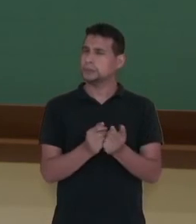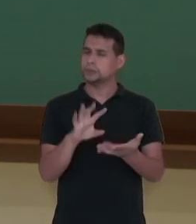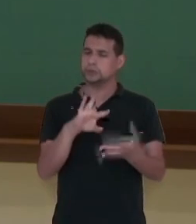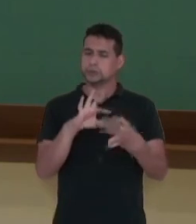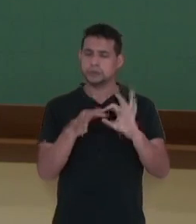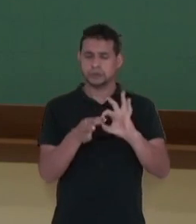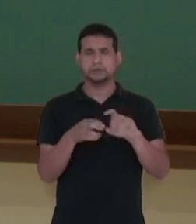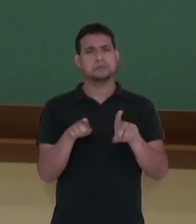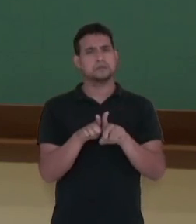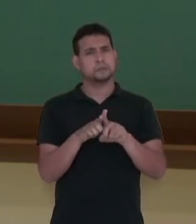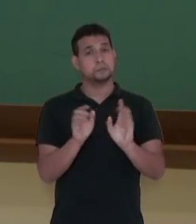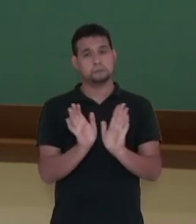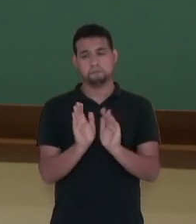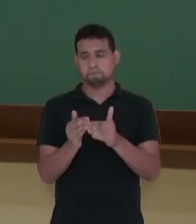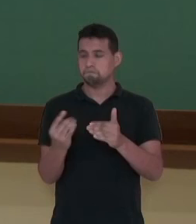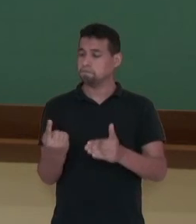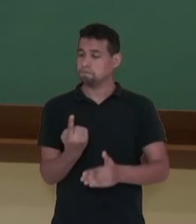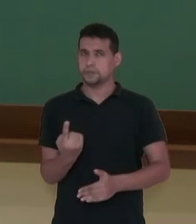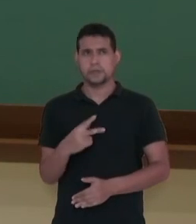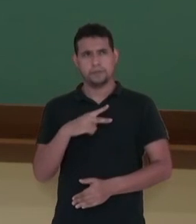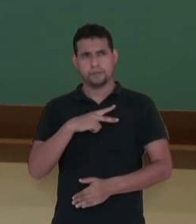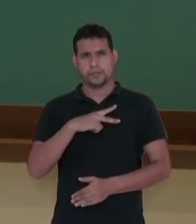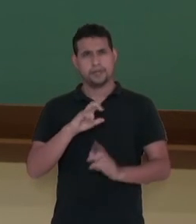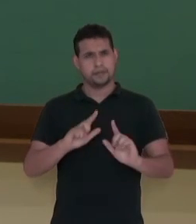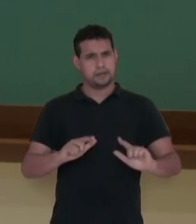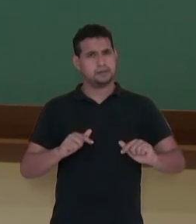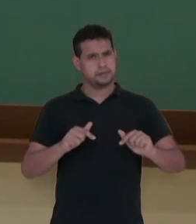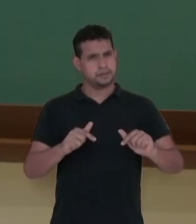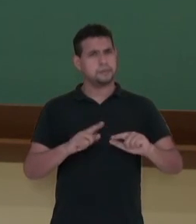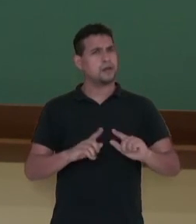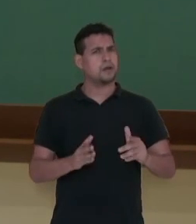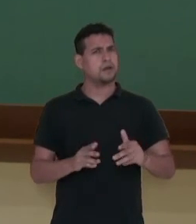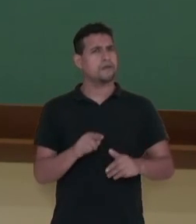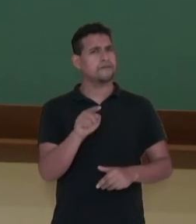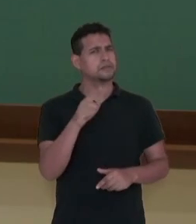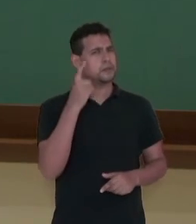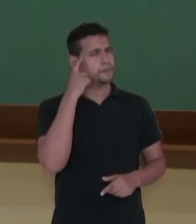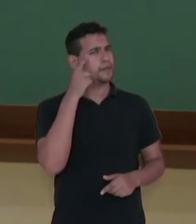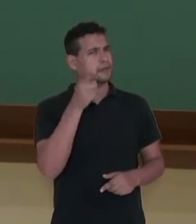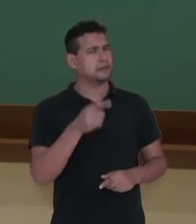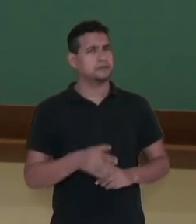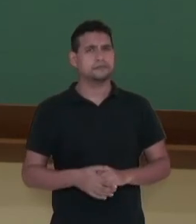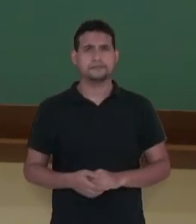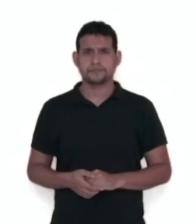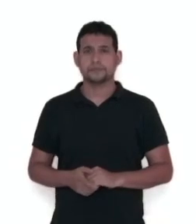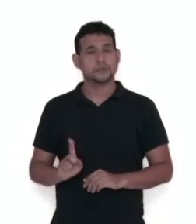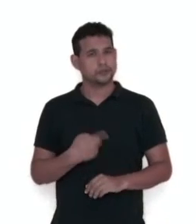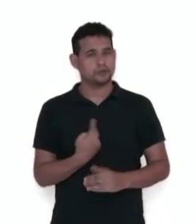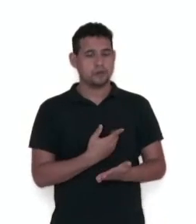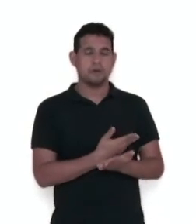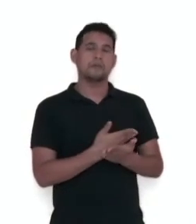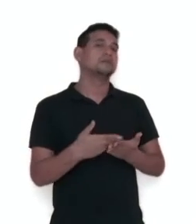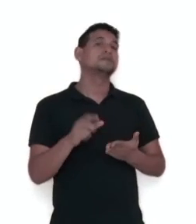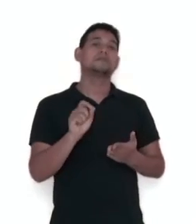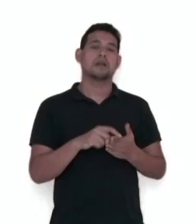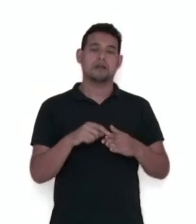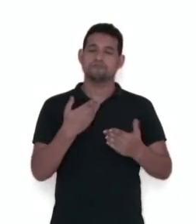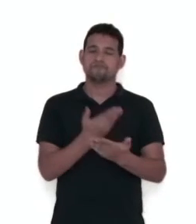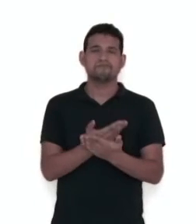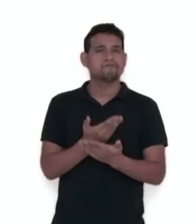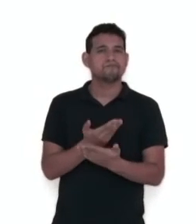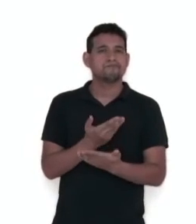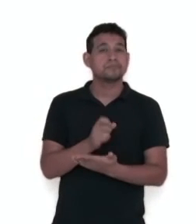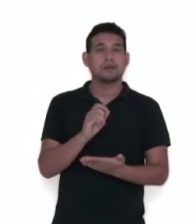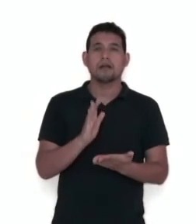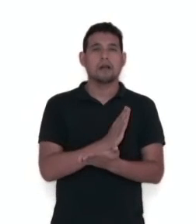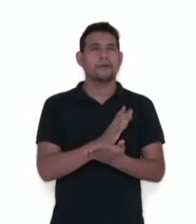fechadas em si próprias, essas ações. Agora te toca a ti. Iniciamos esta classe com a história de